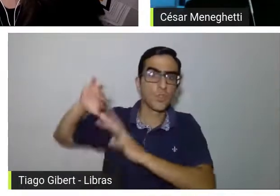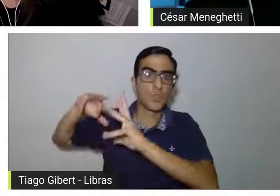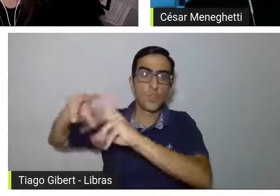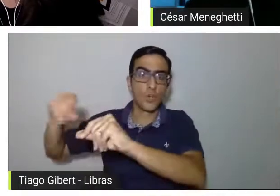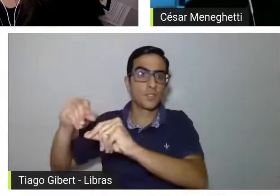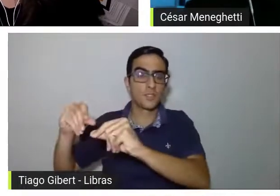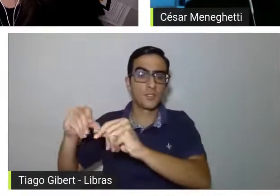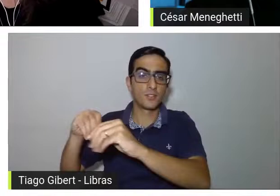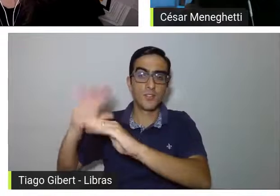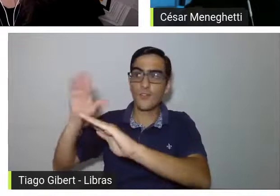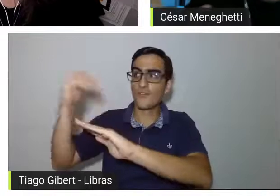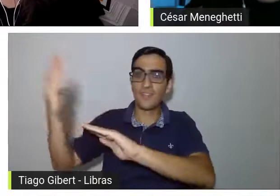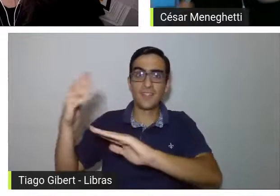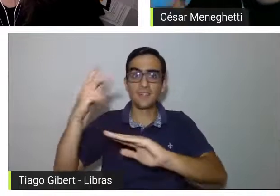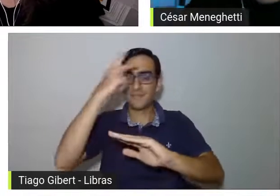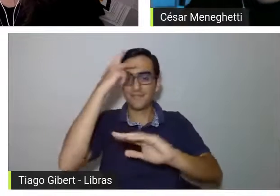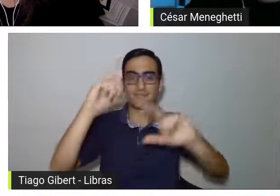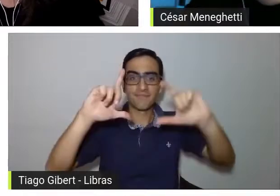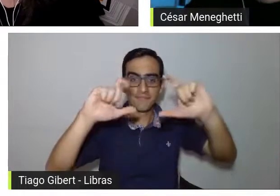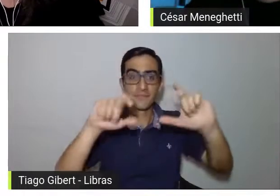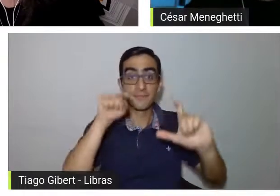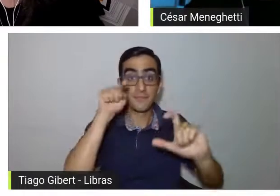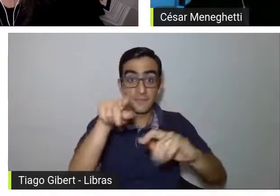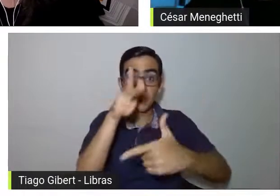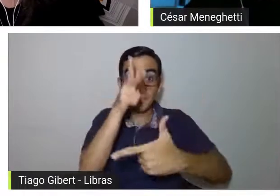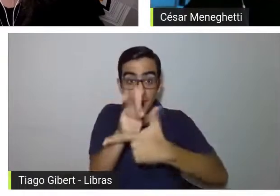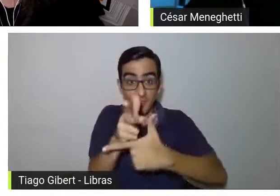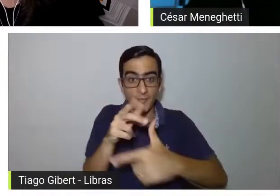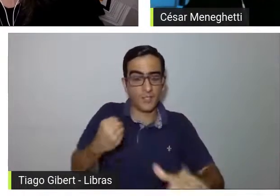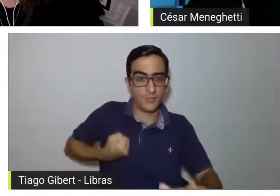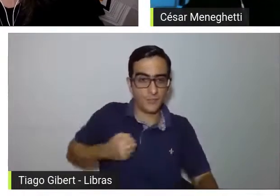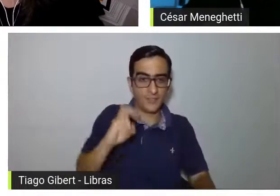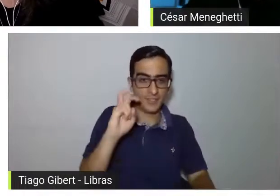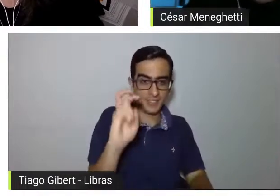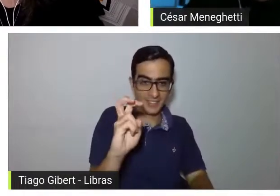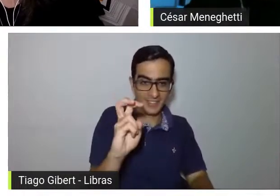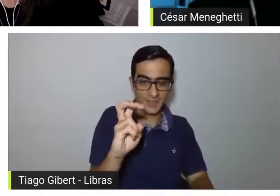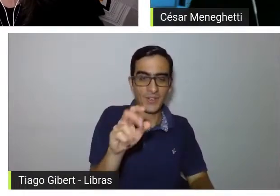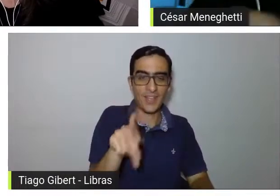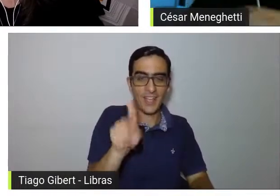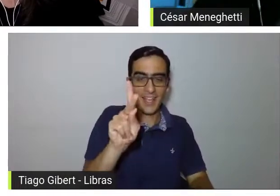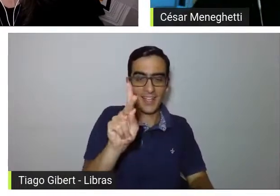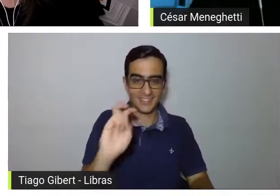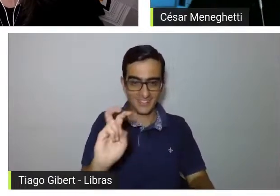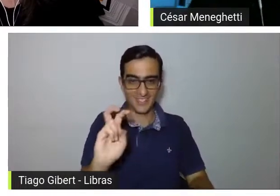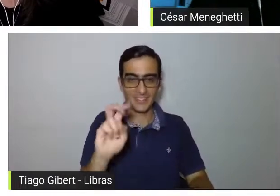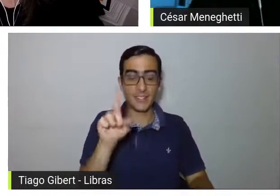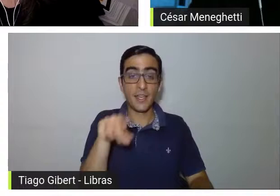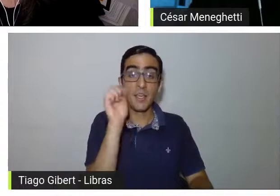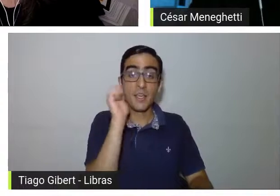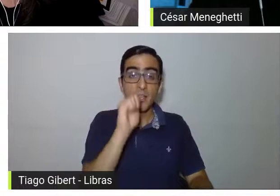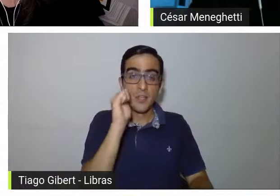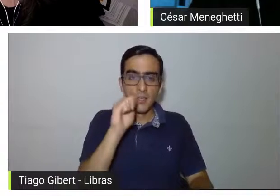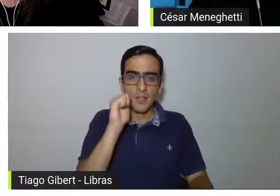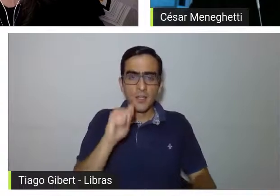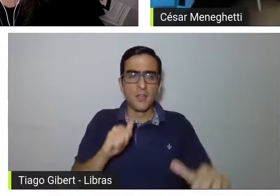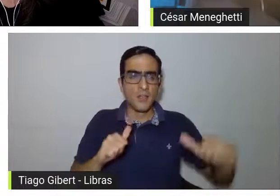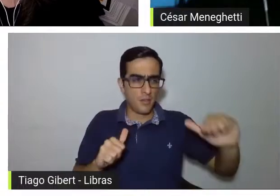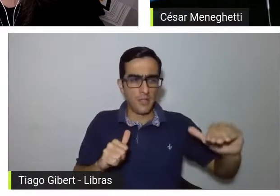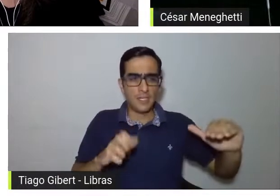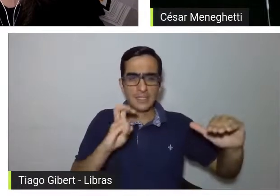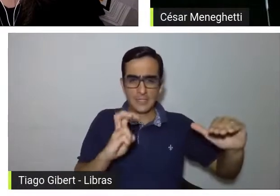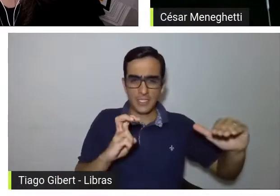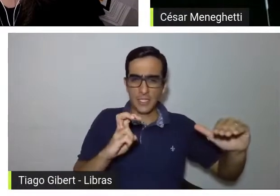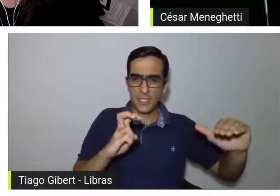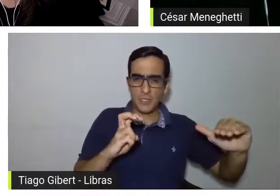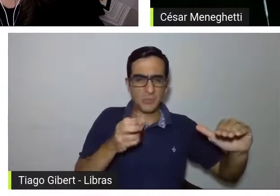Então esse vídeo que a gente viu, K5, são as mulheres da menorzinha de 5, 6